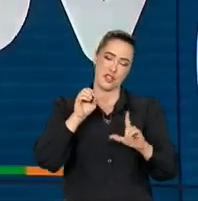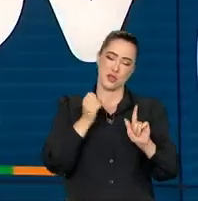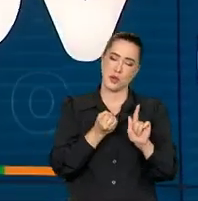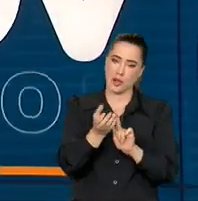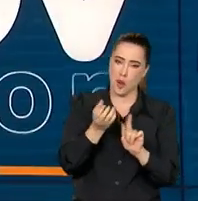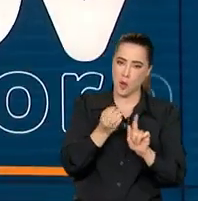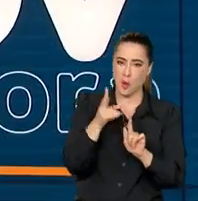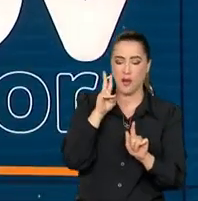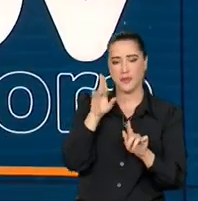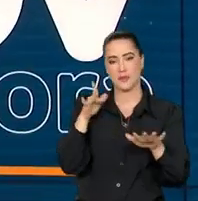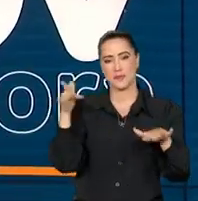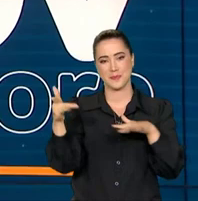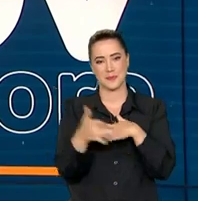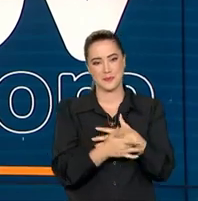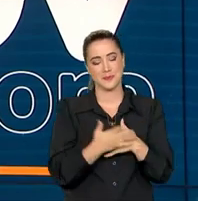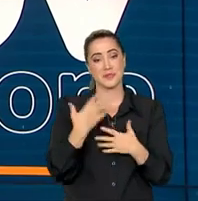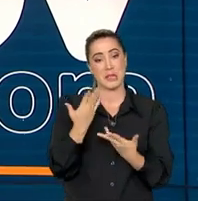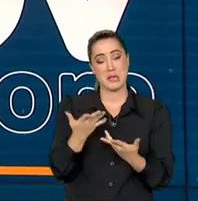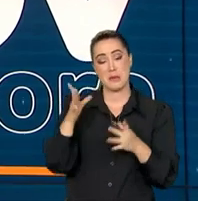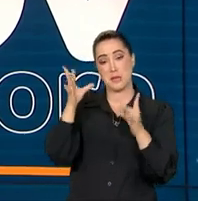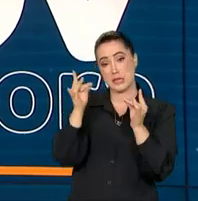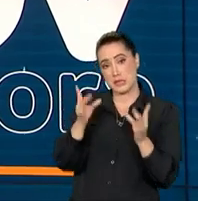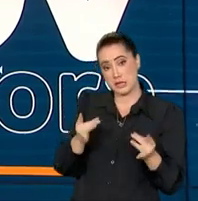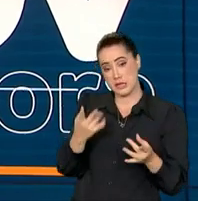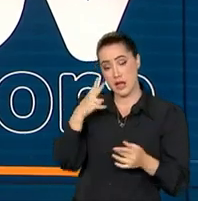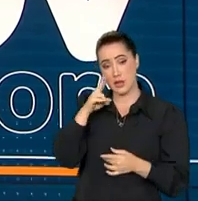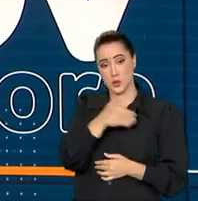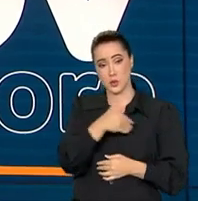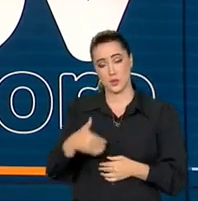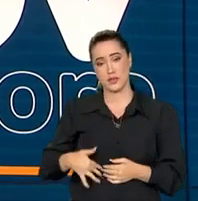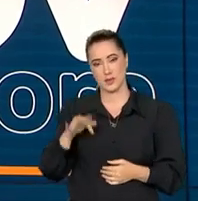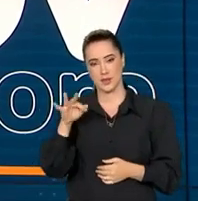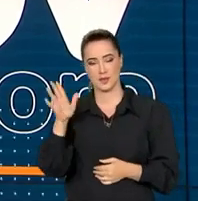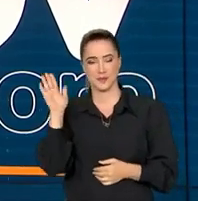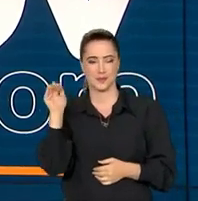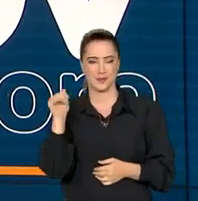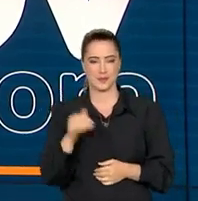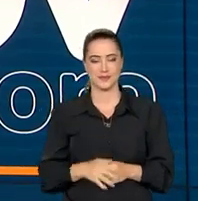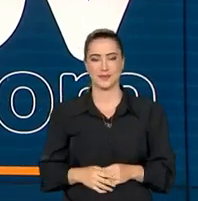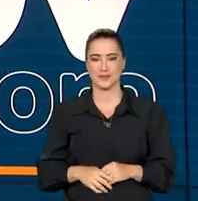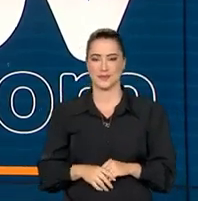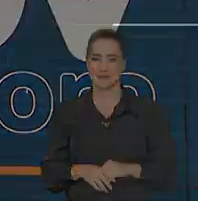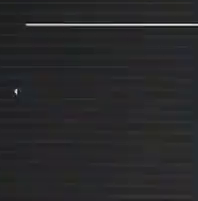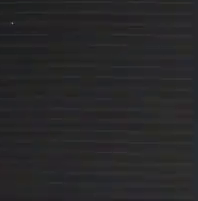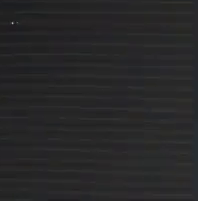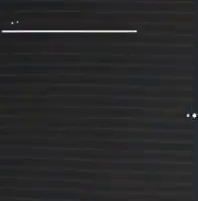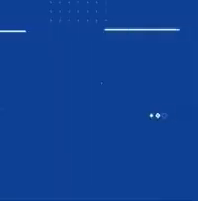siga as nossas redes sociais para ter mais informações do governo federal. Até a próxima!